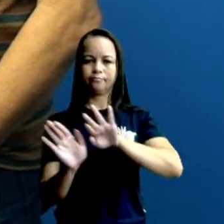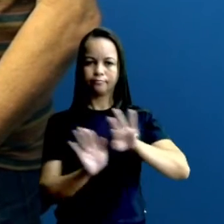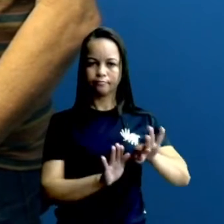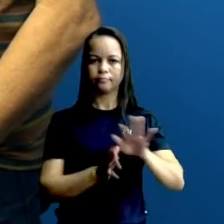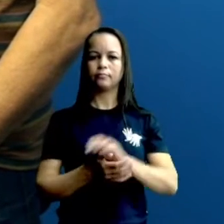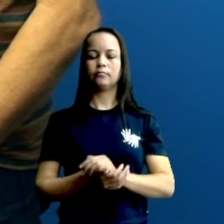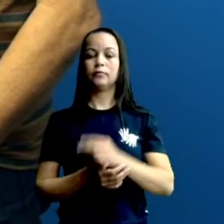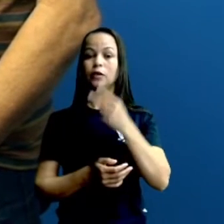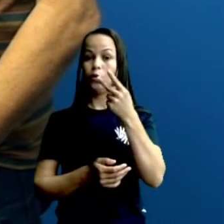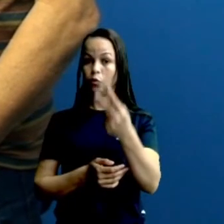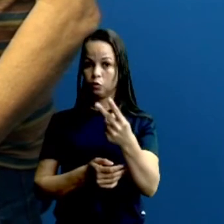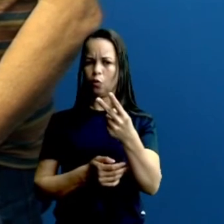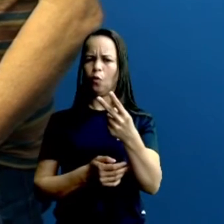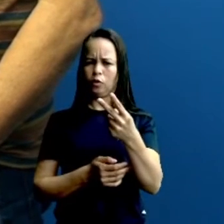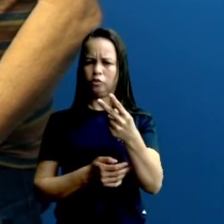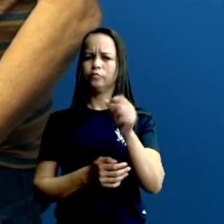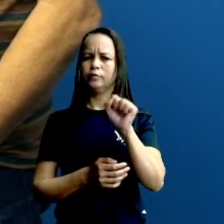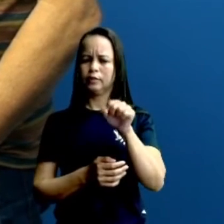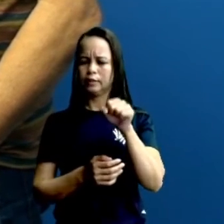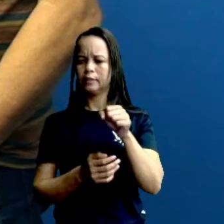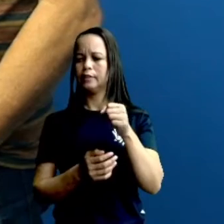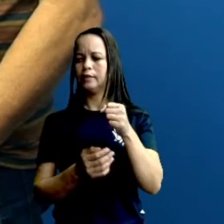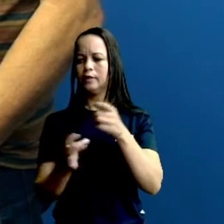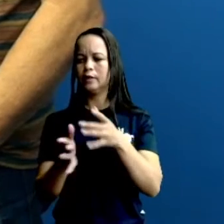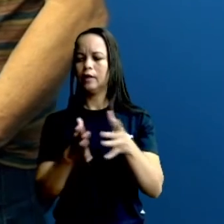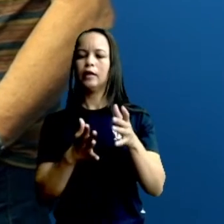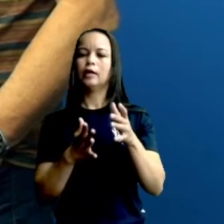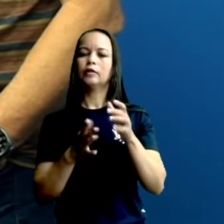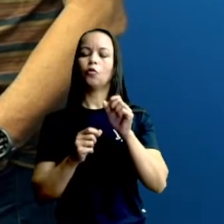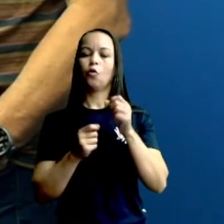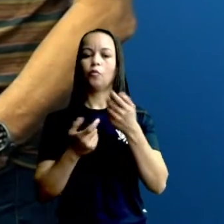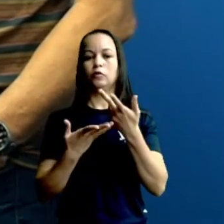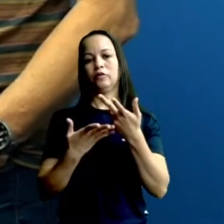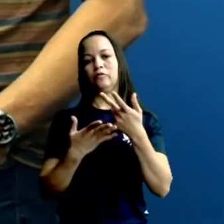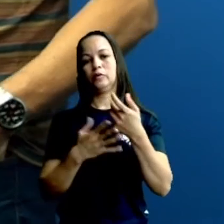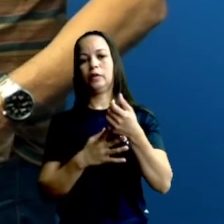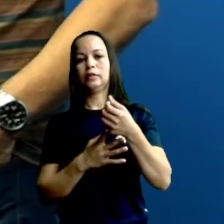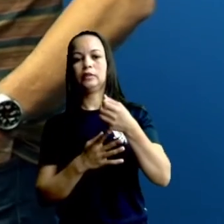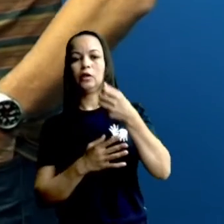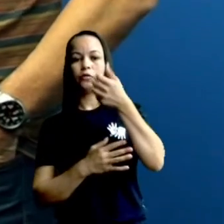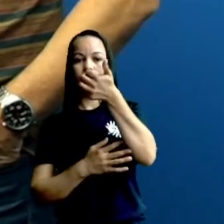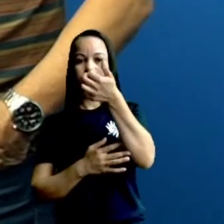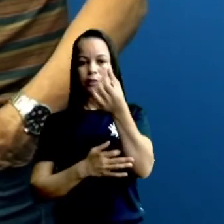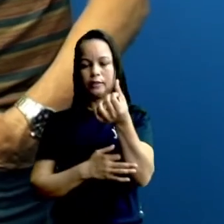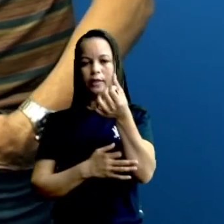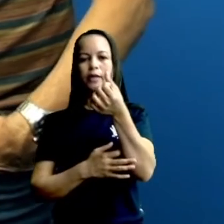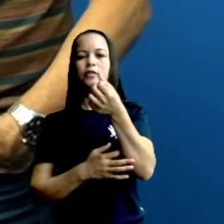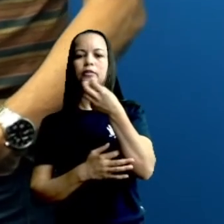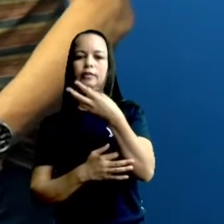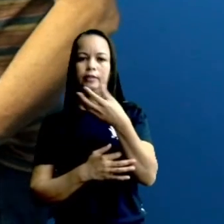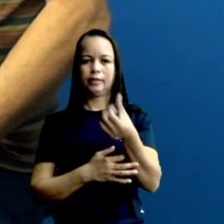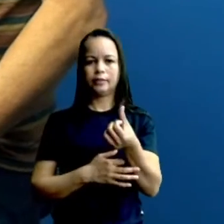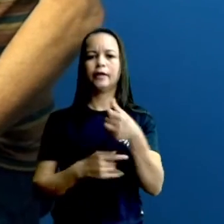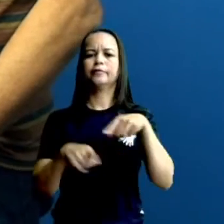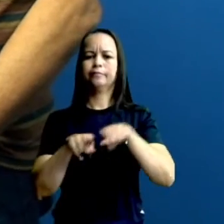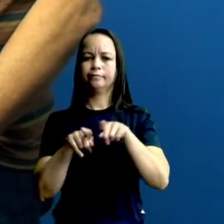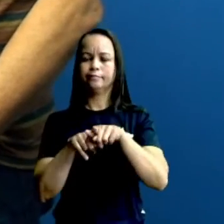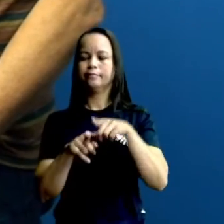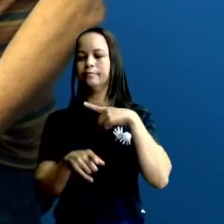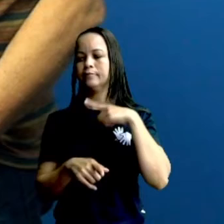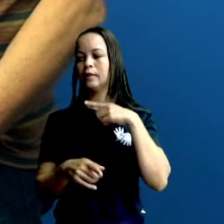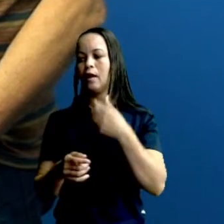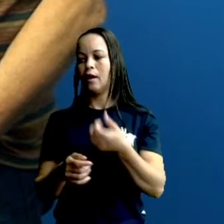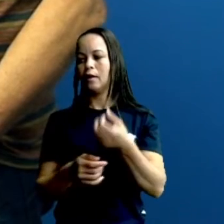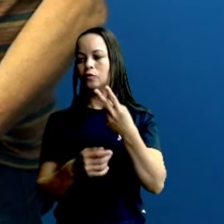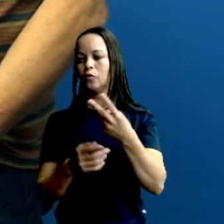comum? É. O 2 tem tanto na fatoração do 16 como na fatoração do 36. E quem é o MDC? É aquele